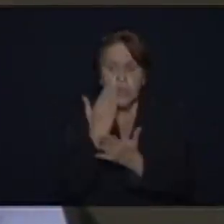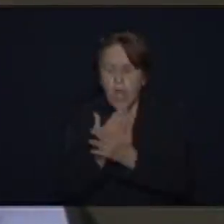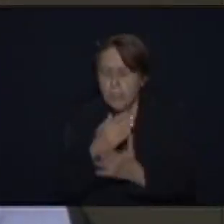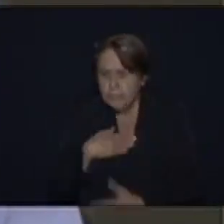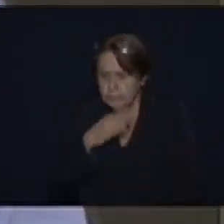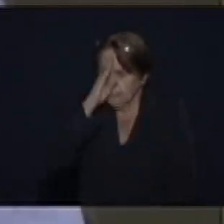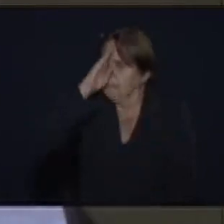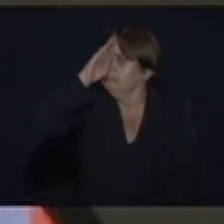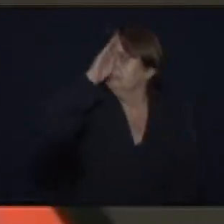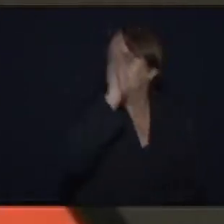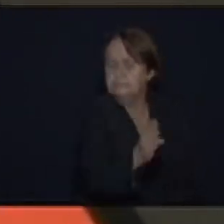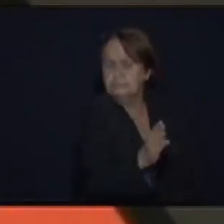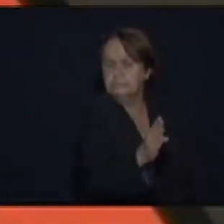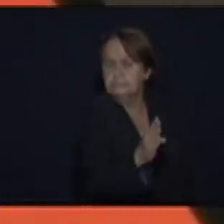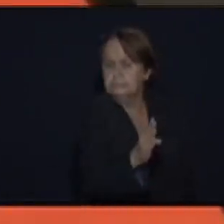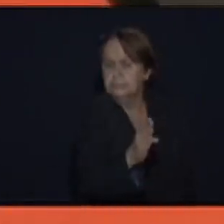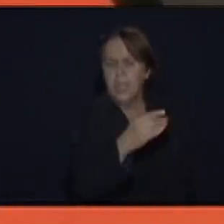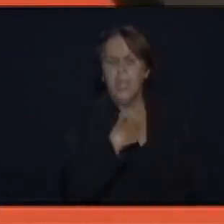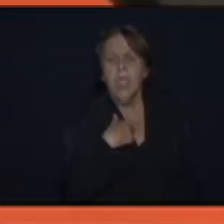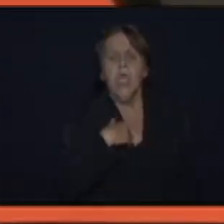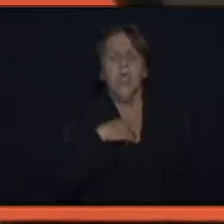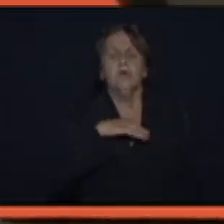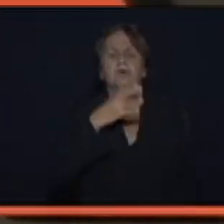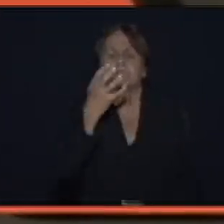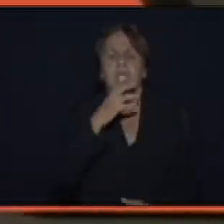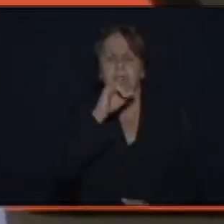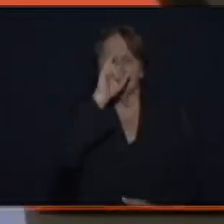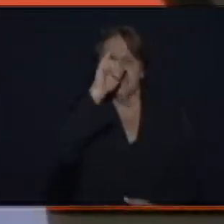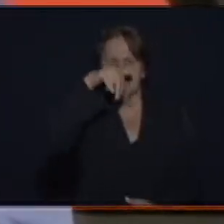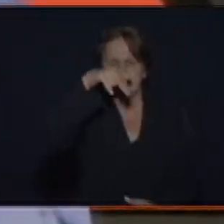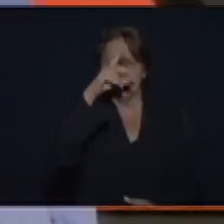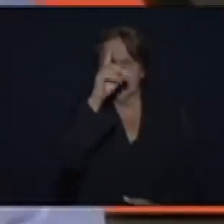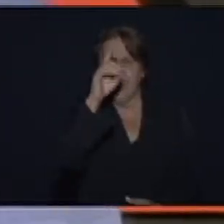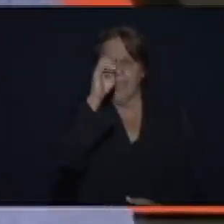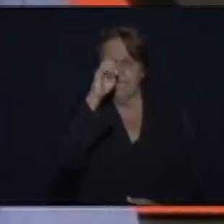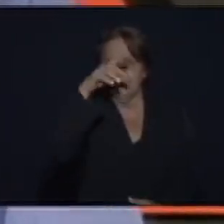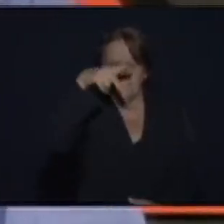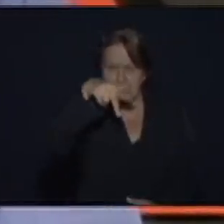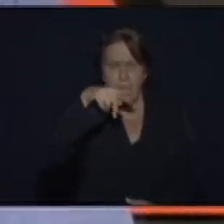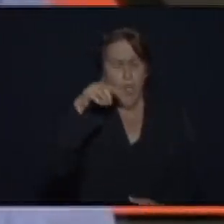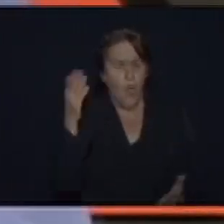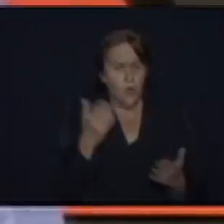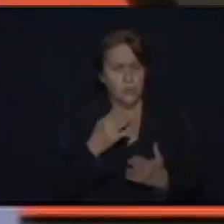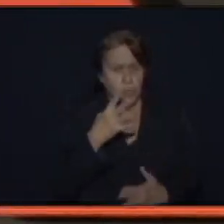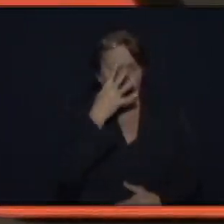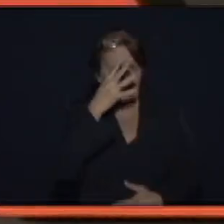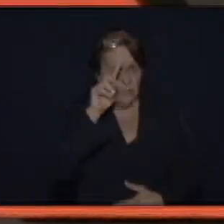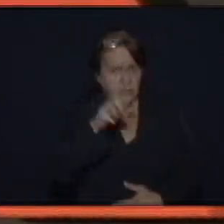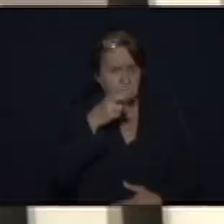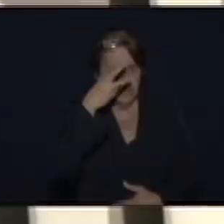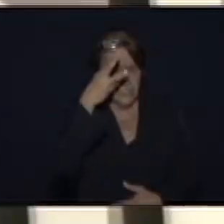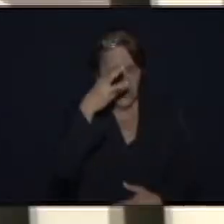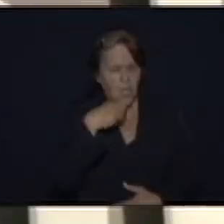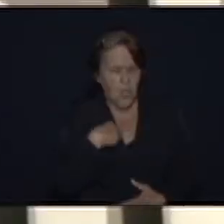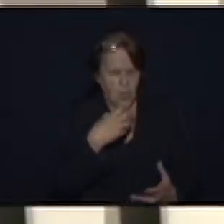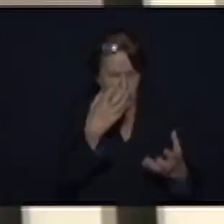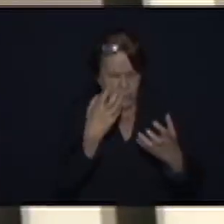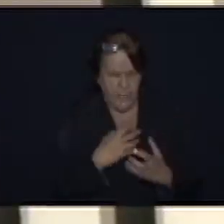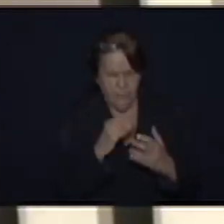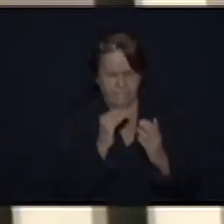concreta e eu quero pegar o Ideb da minhas escolas que eu estou em 4,3 e eu quero levar para